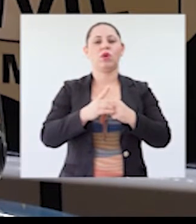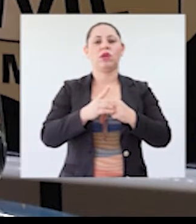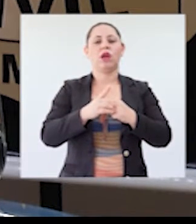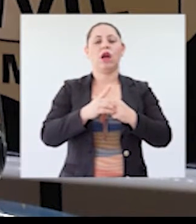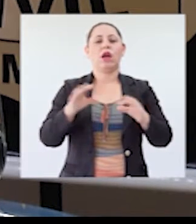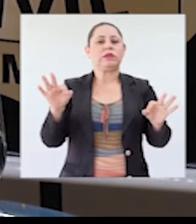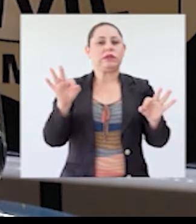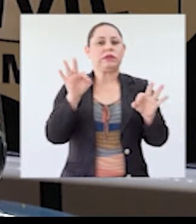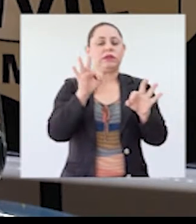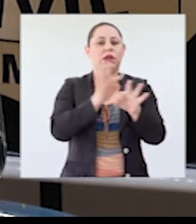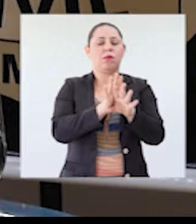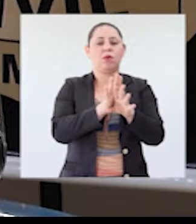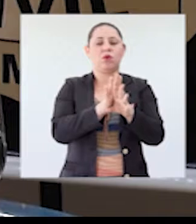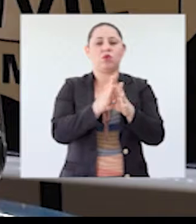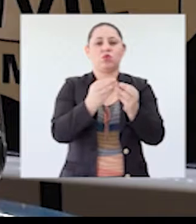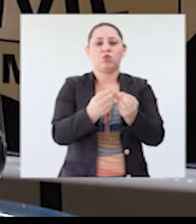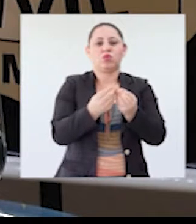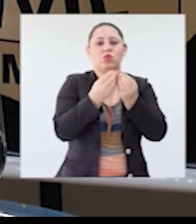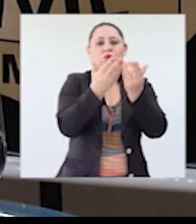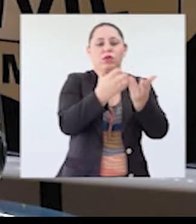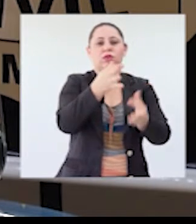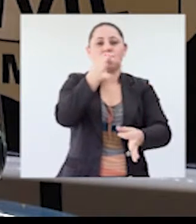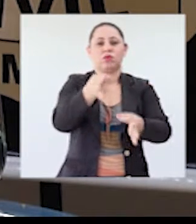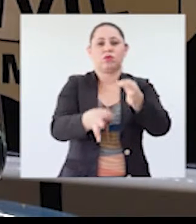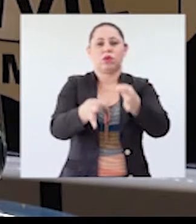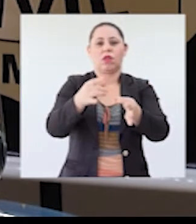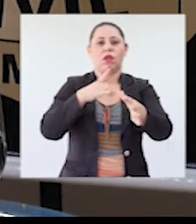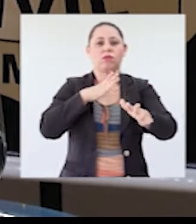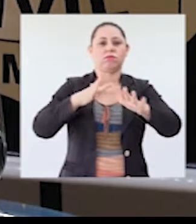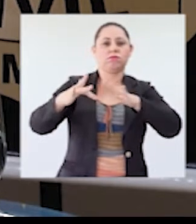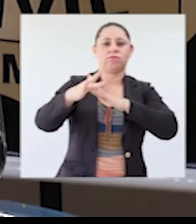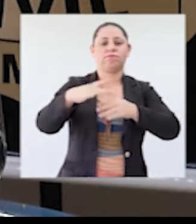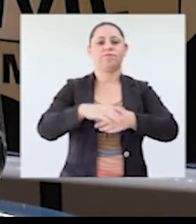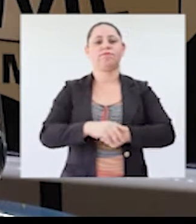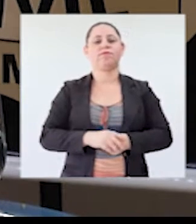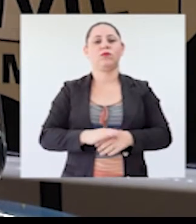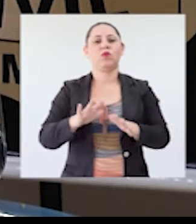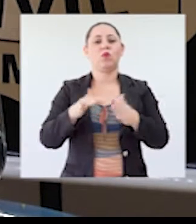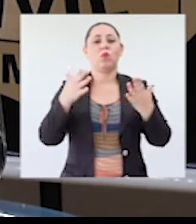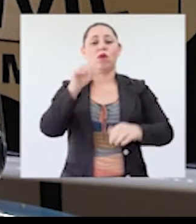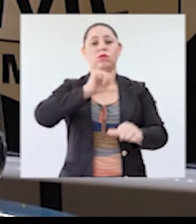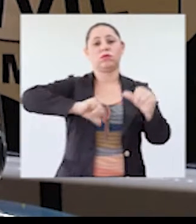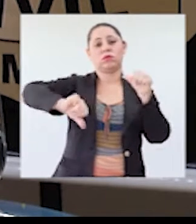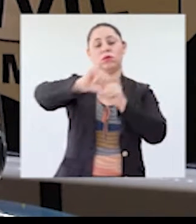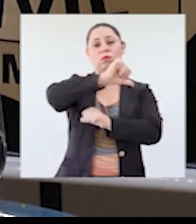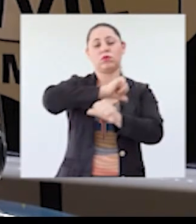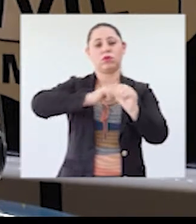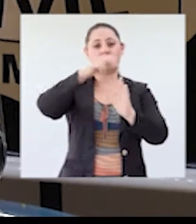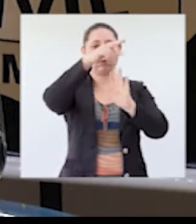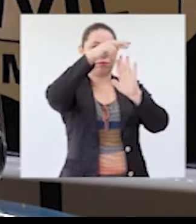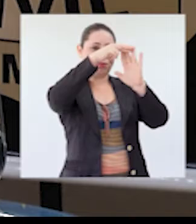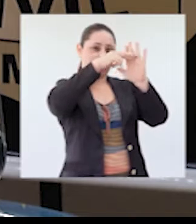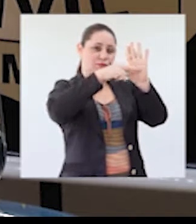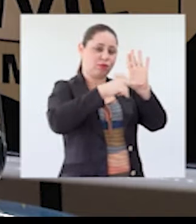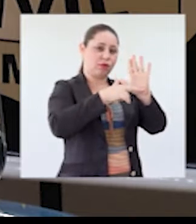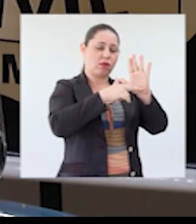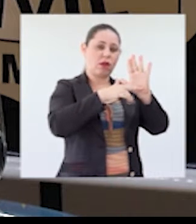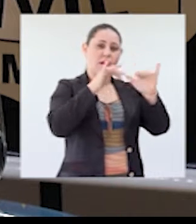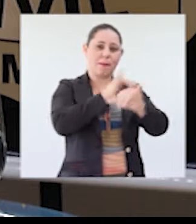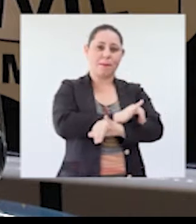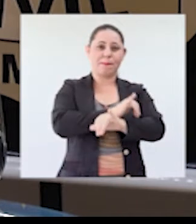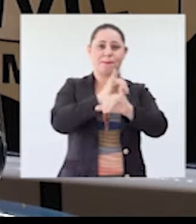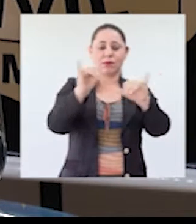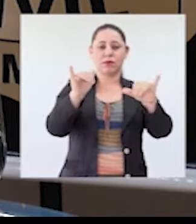doações jurídicas, houve uma ampliação no marketing político nas mídias sociais, né? Quais as mudanças na regulamentação